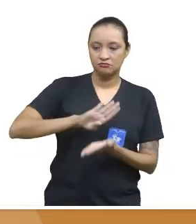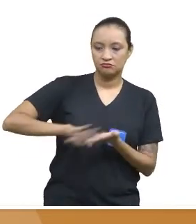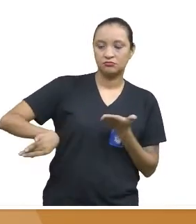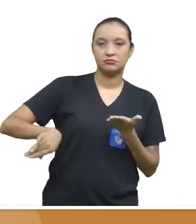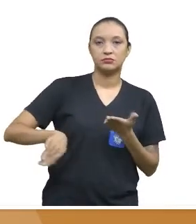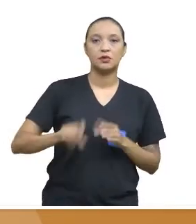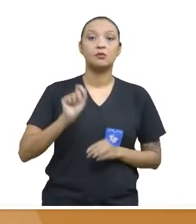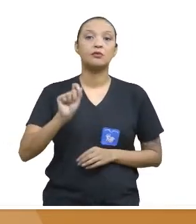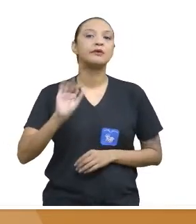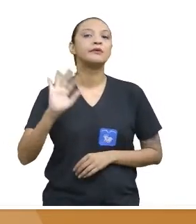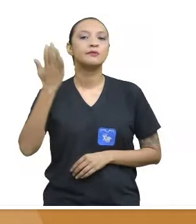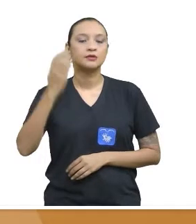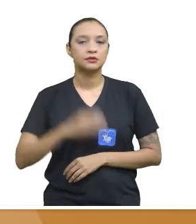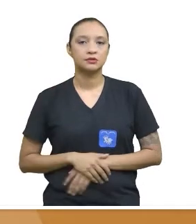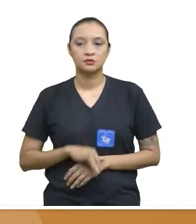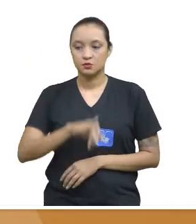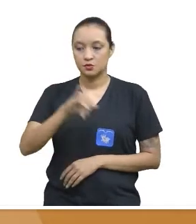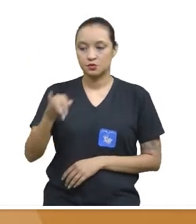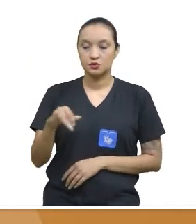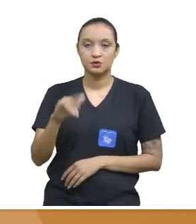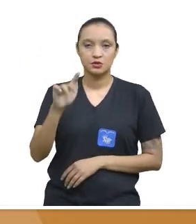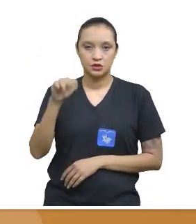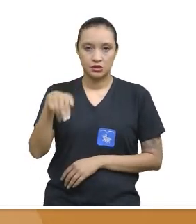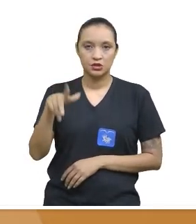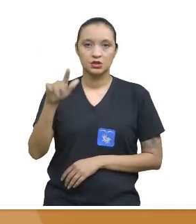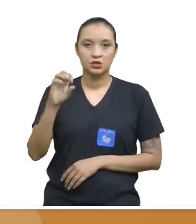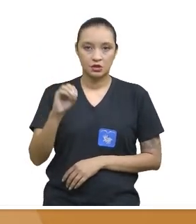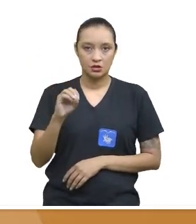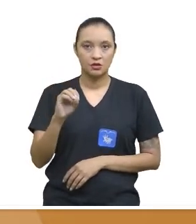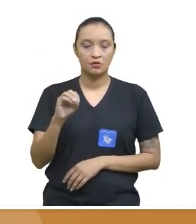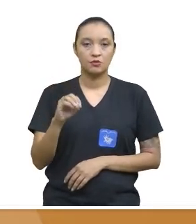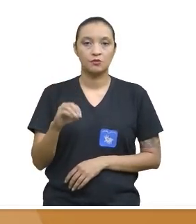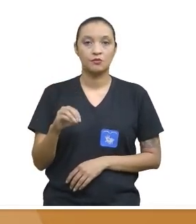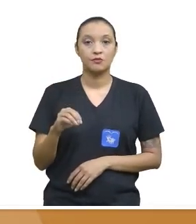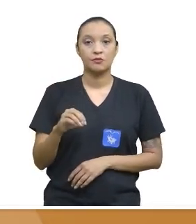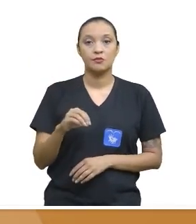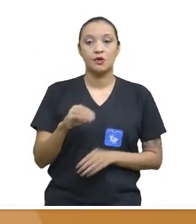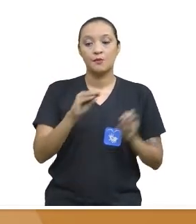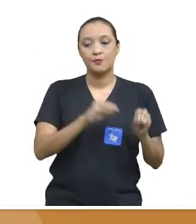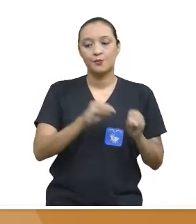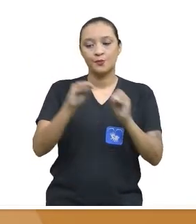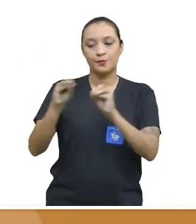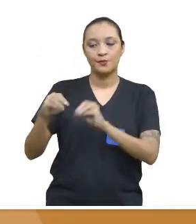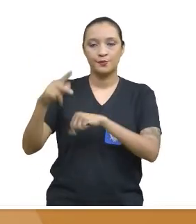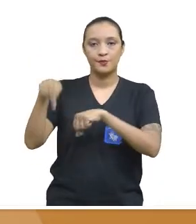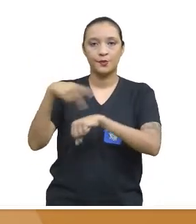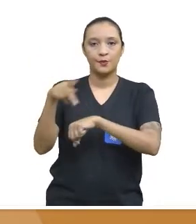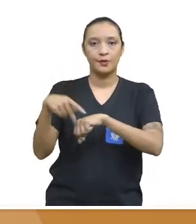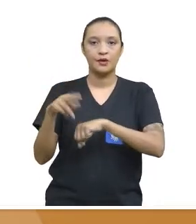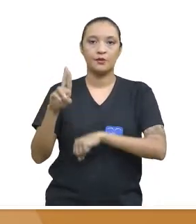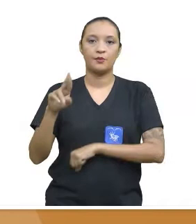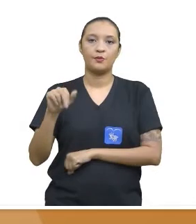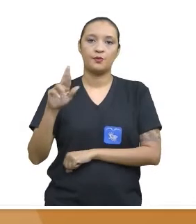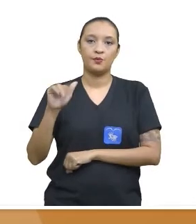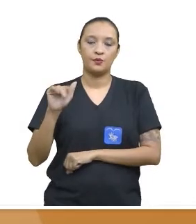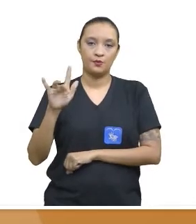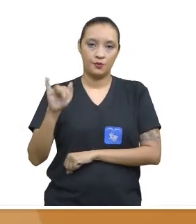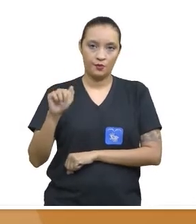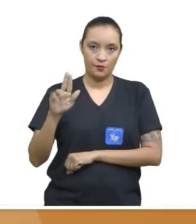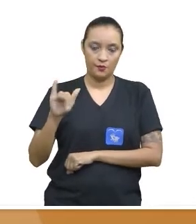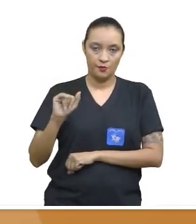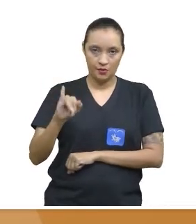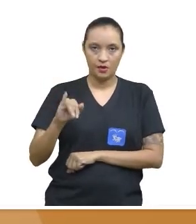professora? João Goulart, ou Jango, ele se exilou no Uruguai, onde voltou a trabalhar na